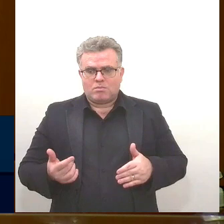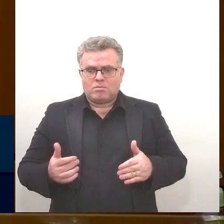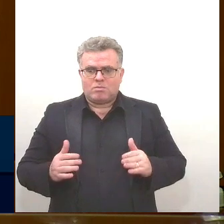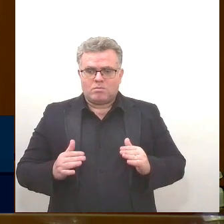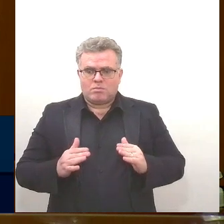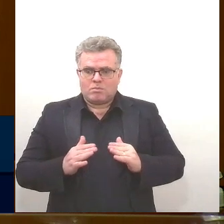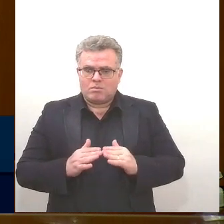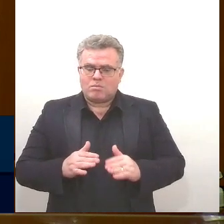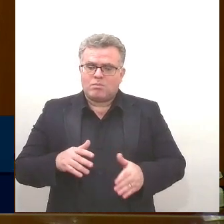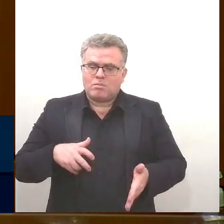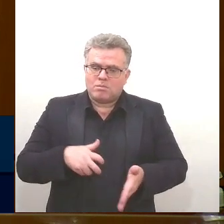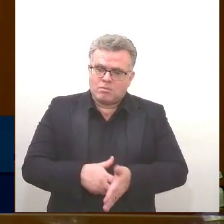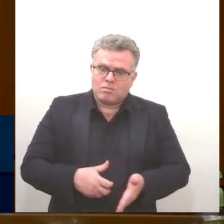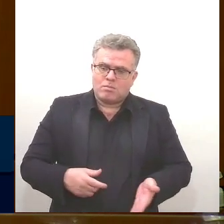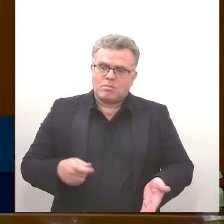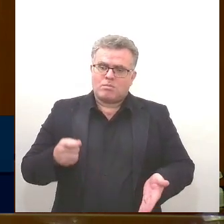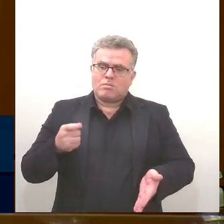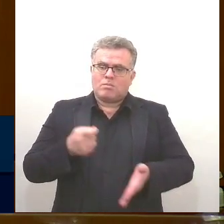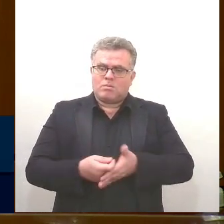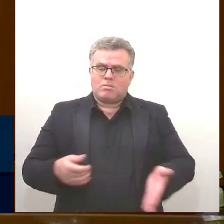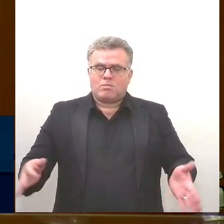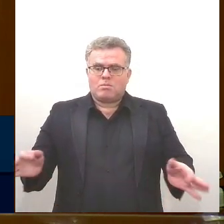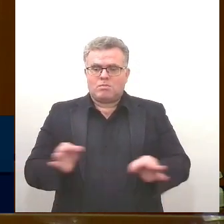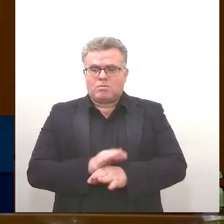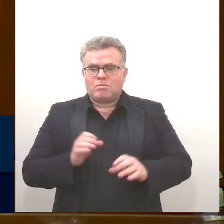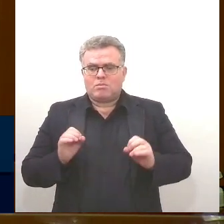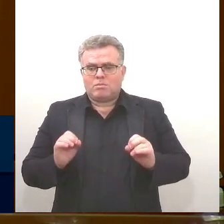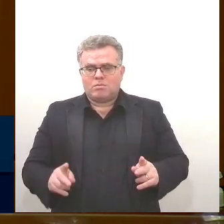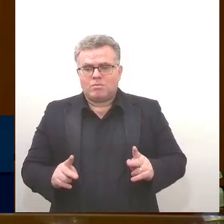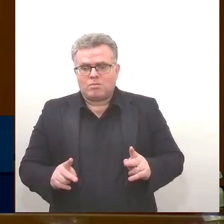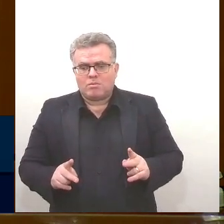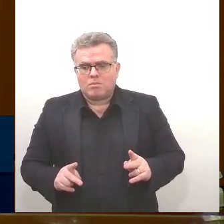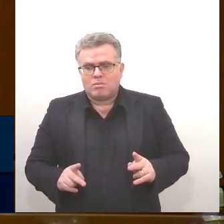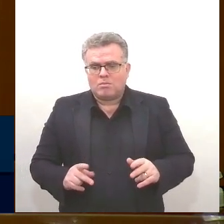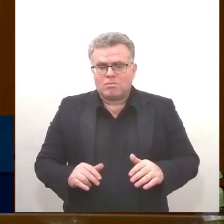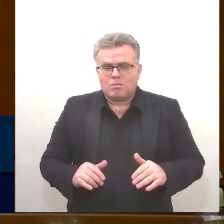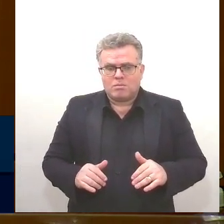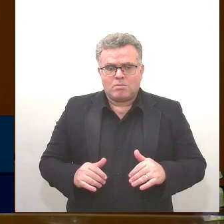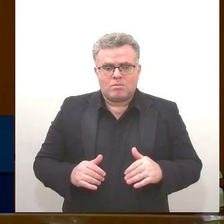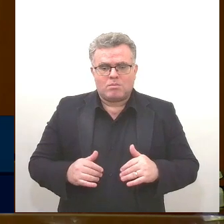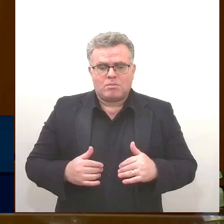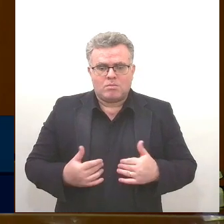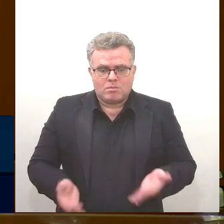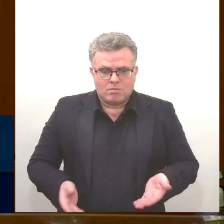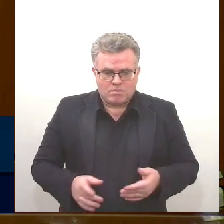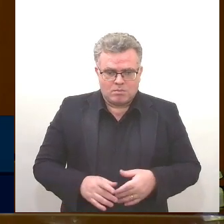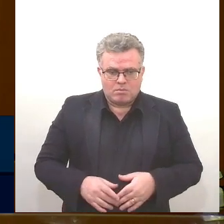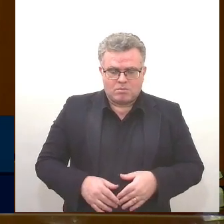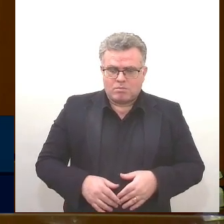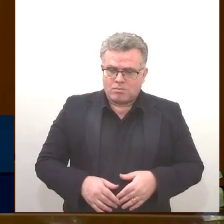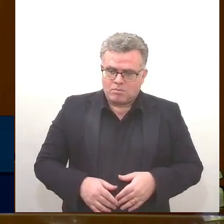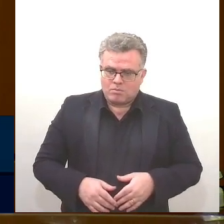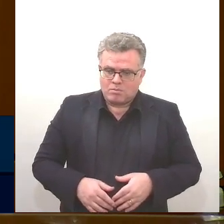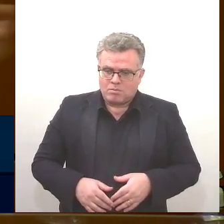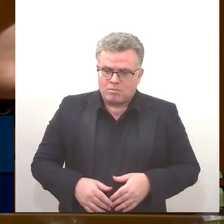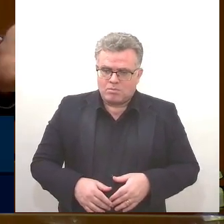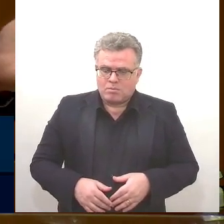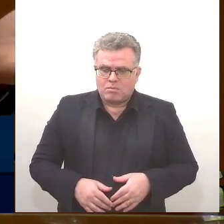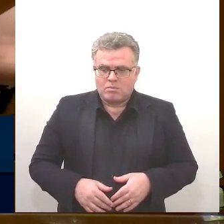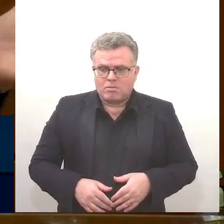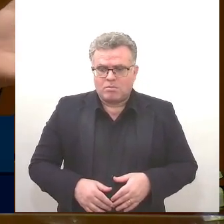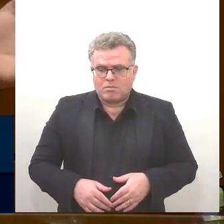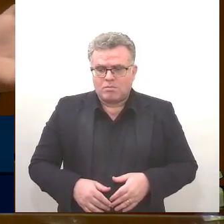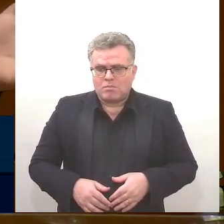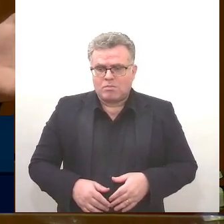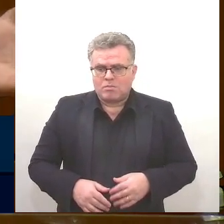a pagar pelos danos morais pelos quais Ele comete e a justiça não